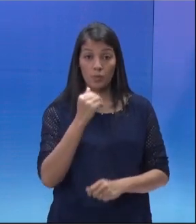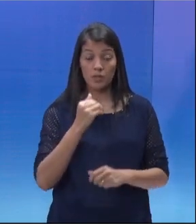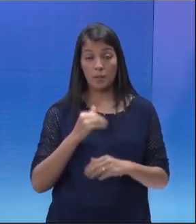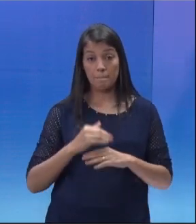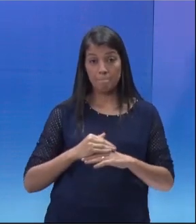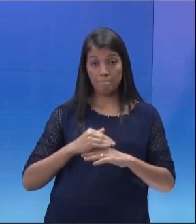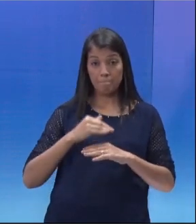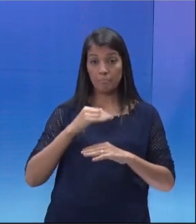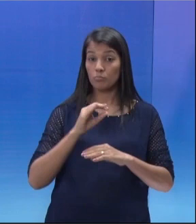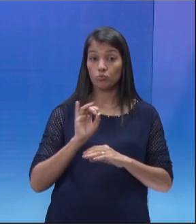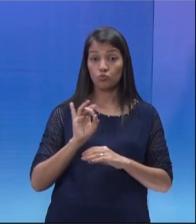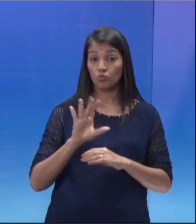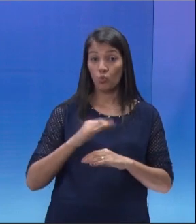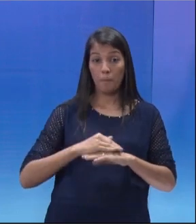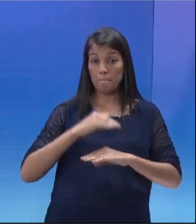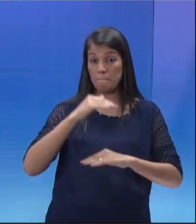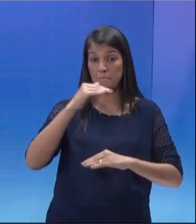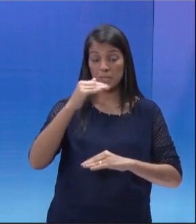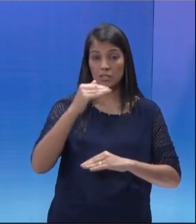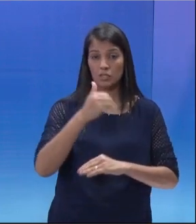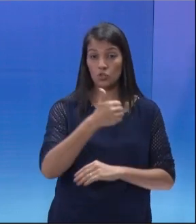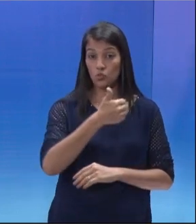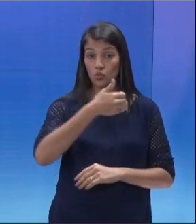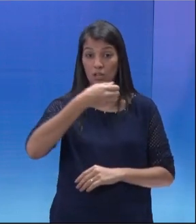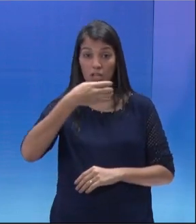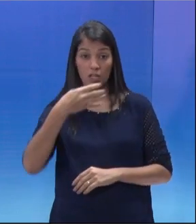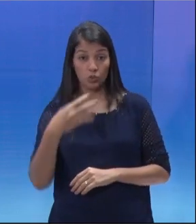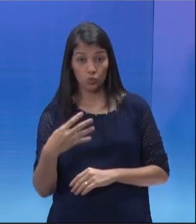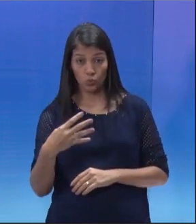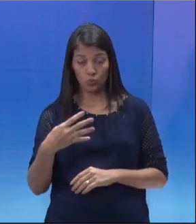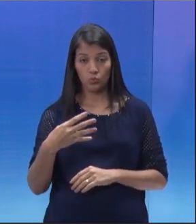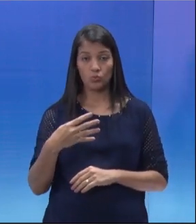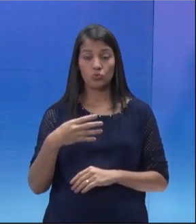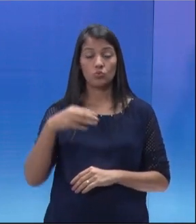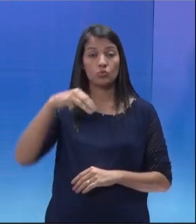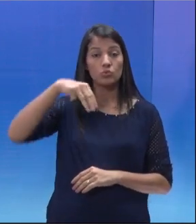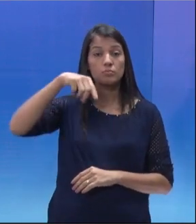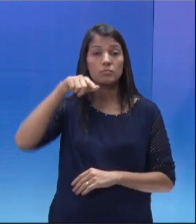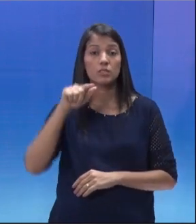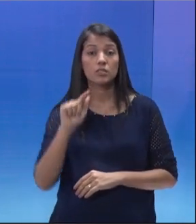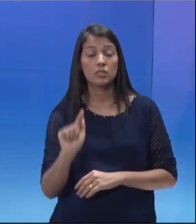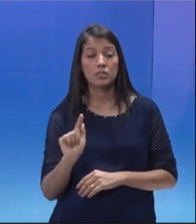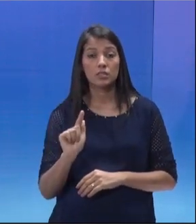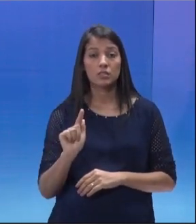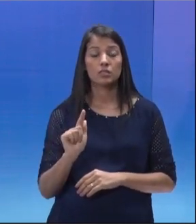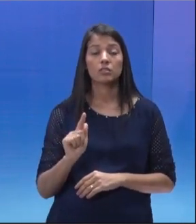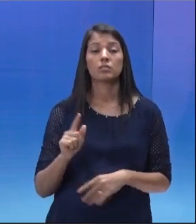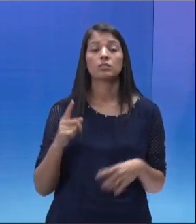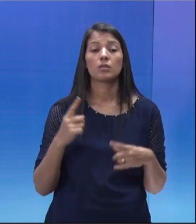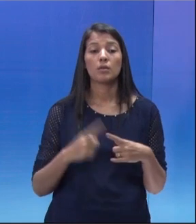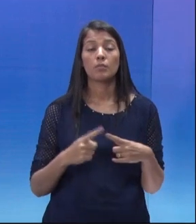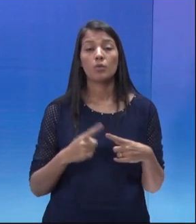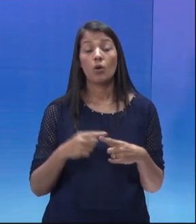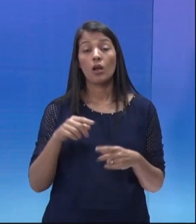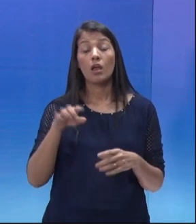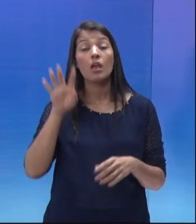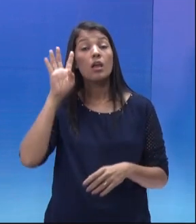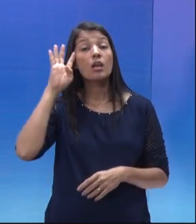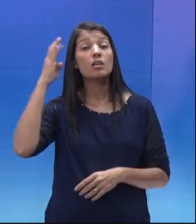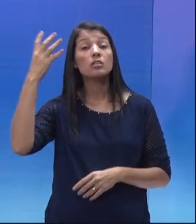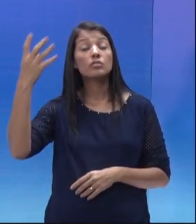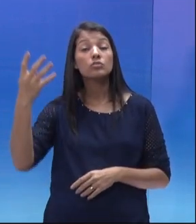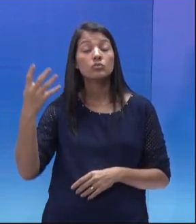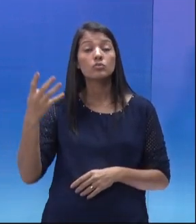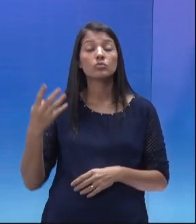de 14 miligramas, esse grupo vai apresentar uma mortalidade de no mínimo 10 ratos. Essa mesma conta foi feita para o